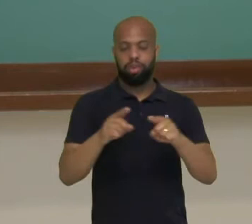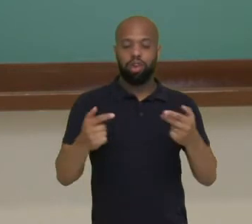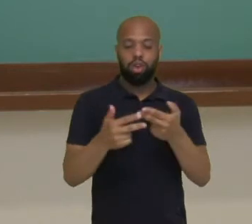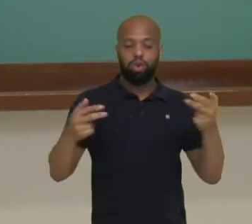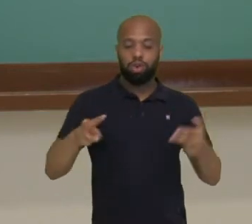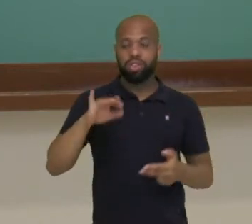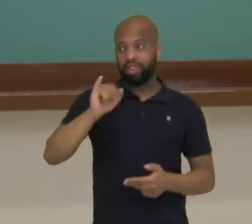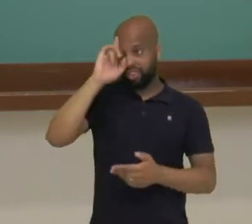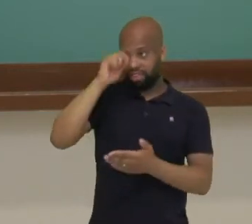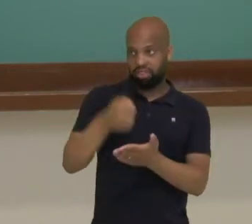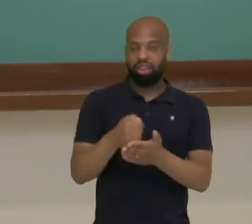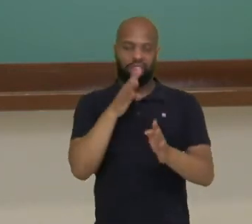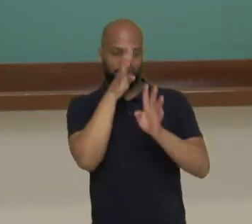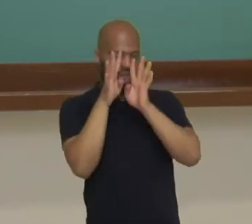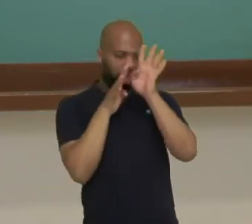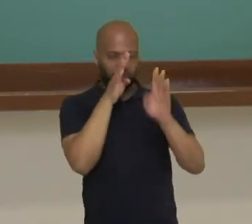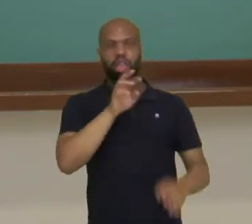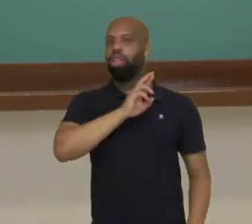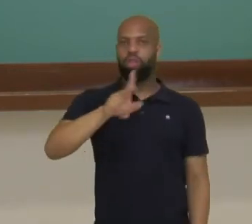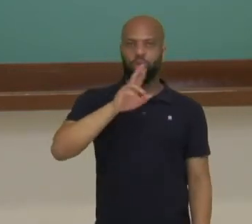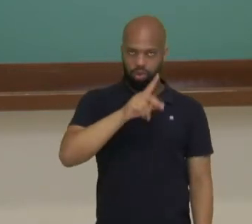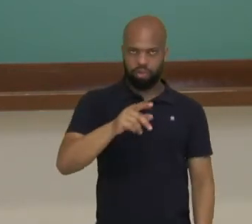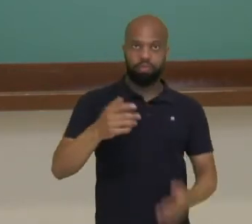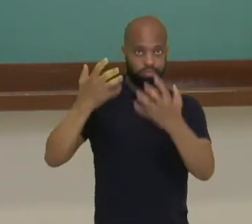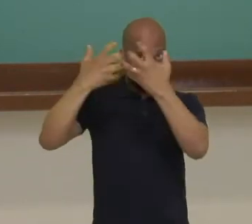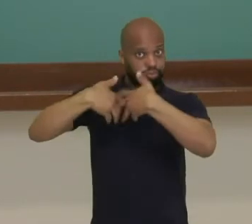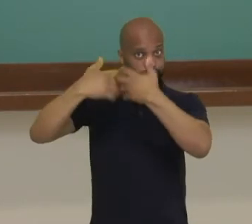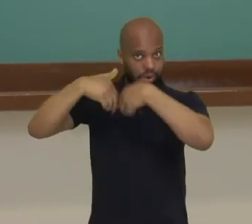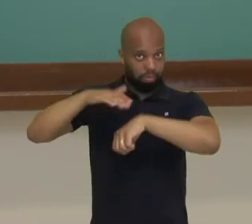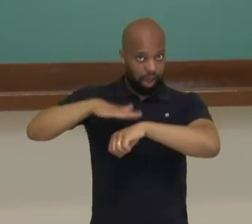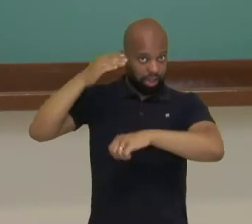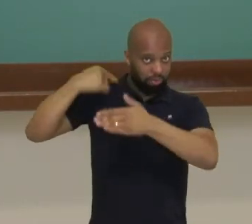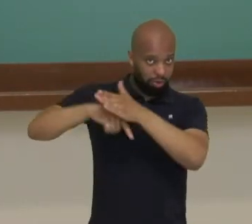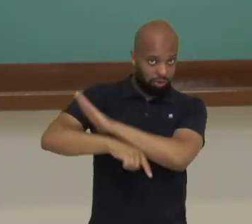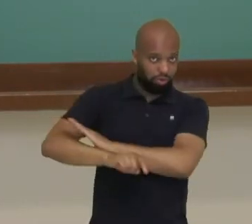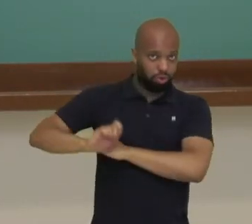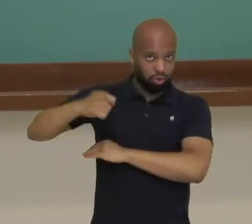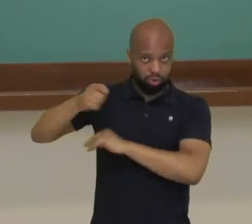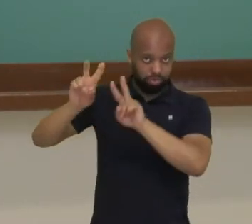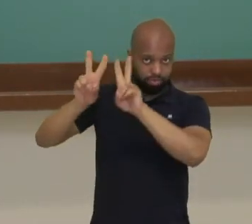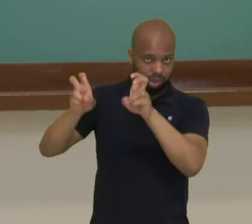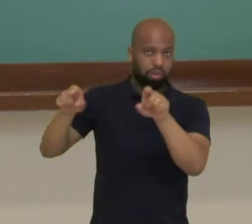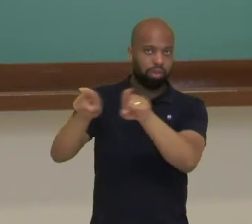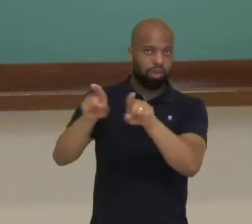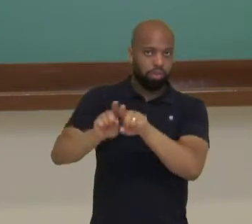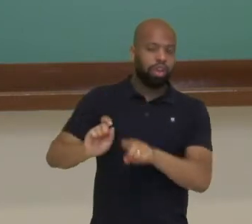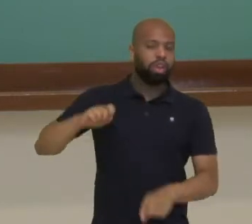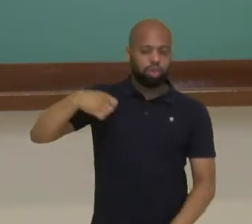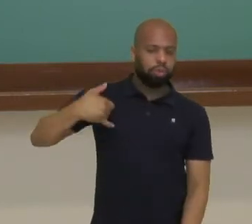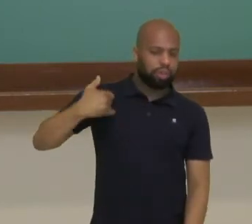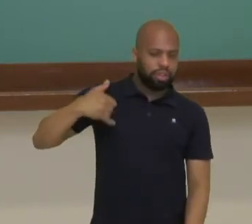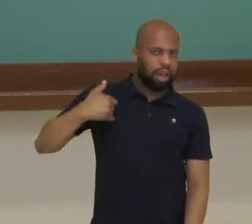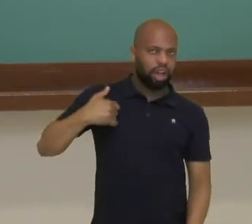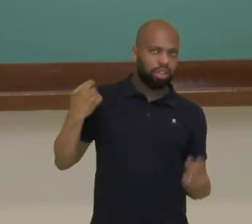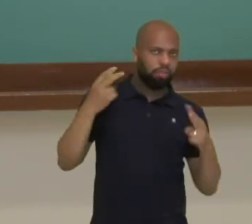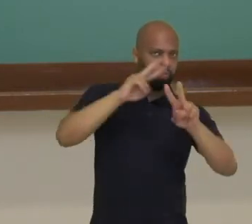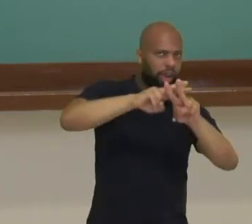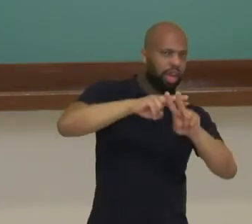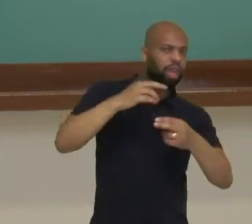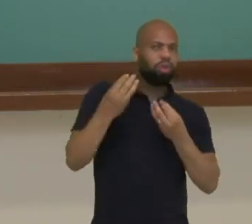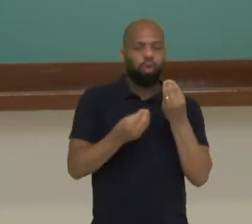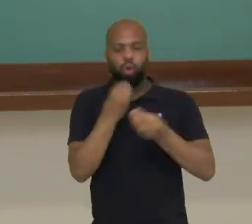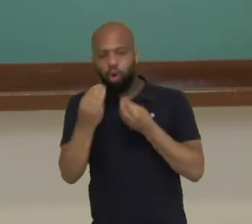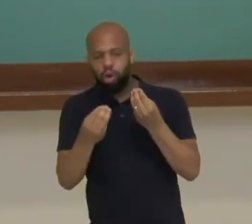ser tomadas aleatoriamente, Vamos refletir um pouco mais sobre essas questões, de maioridade, Será que essa